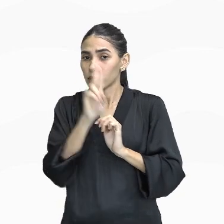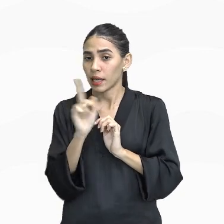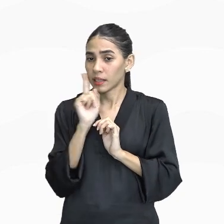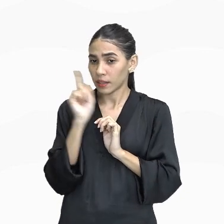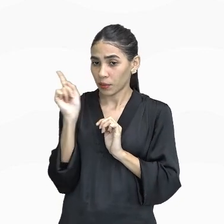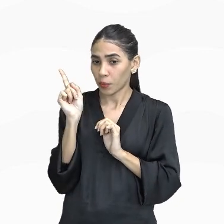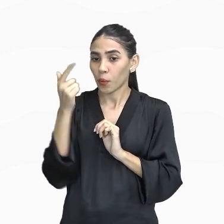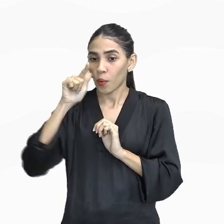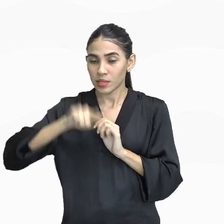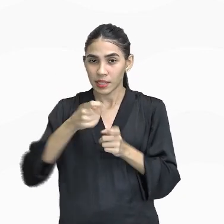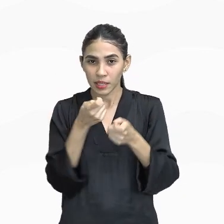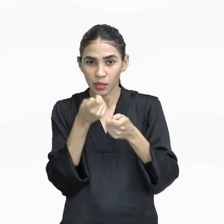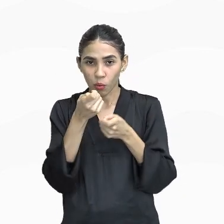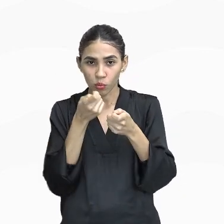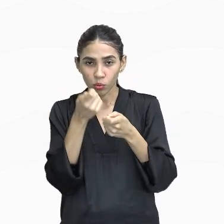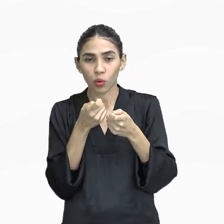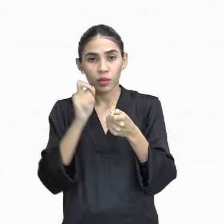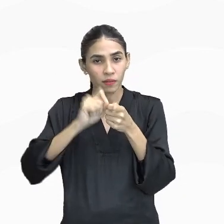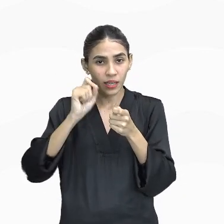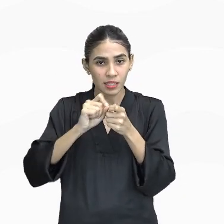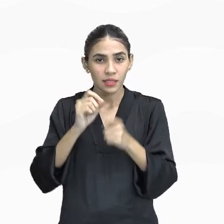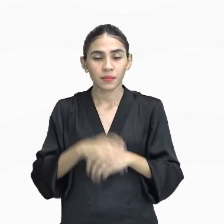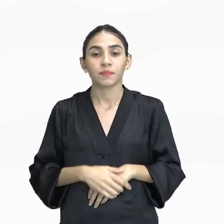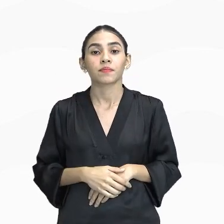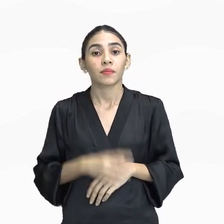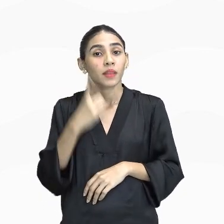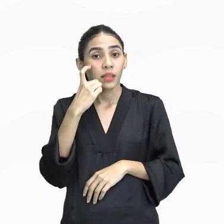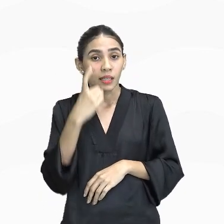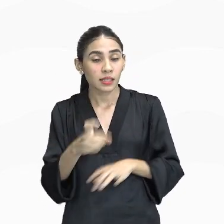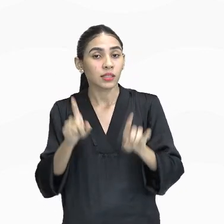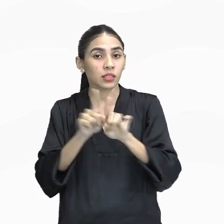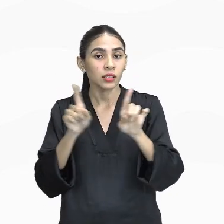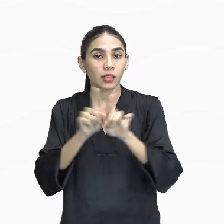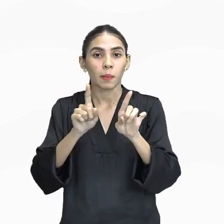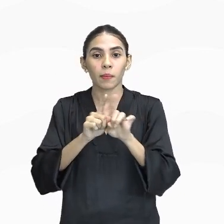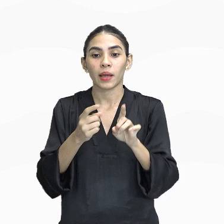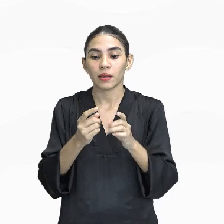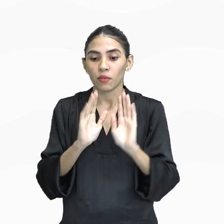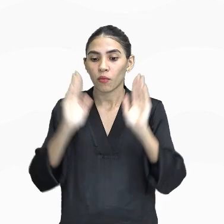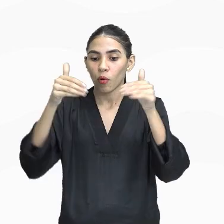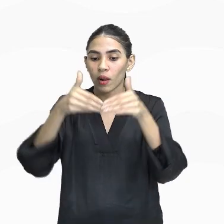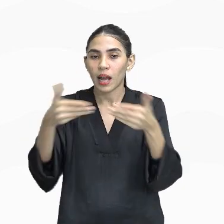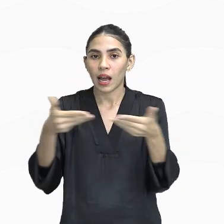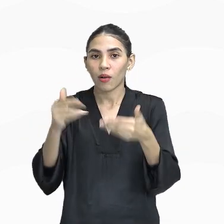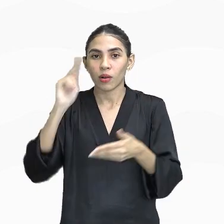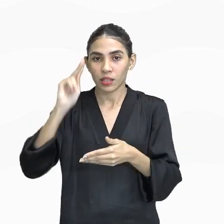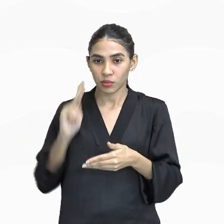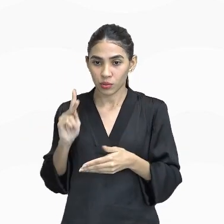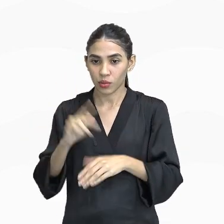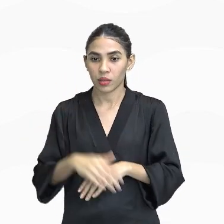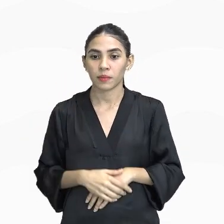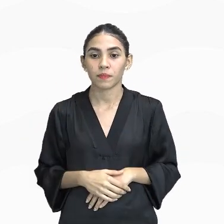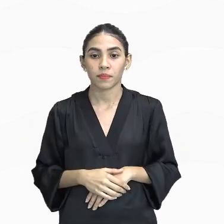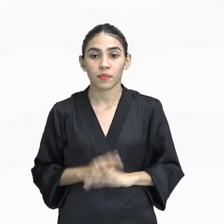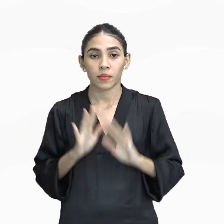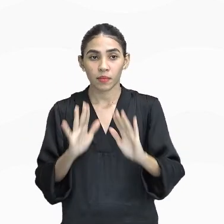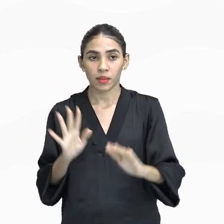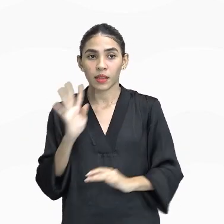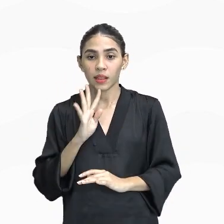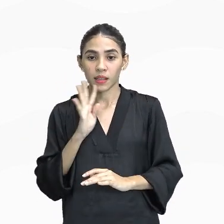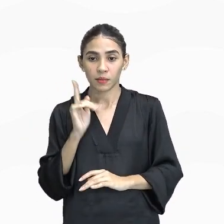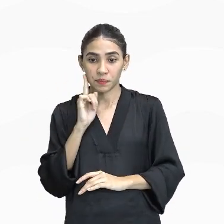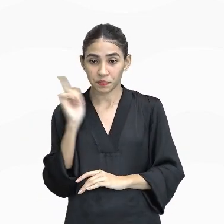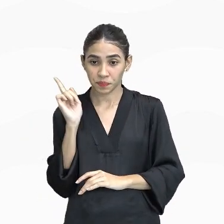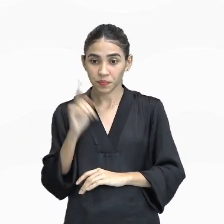produto. E o interessante, se a senhora me permita aqui entrar um pouco na história rapidinho, a senhora vai me explicar melhor isso daí, mas olha só que legal,